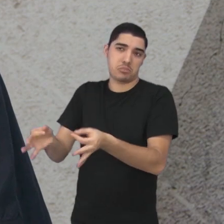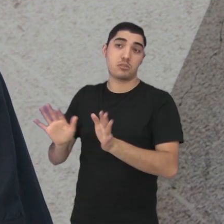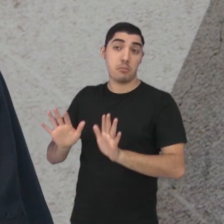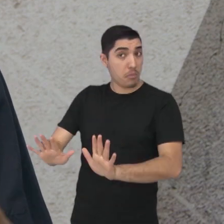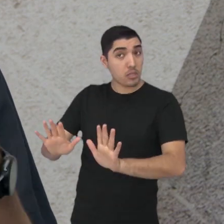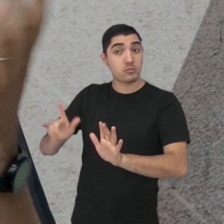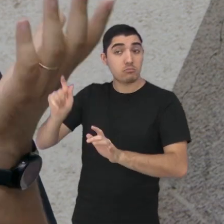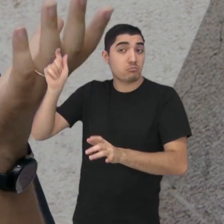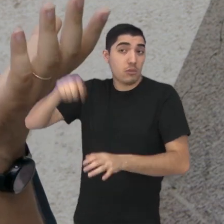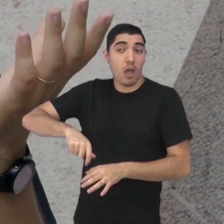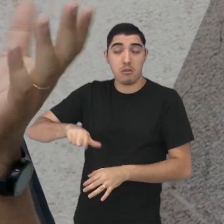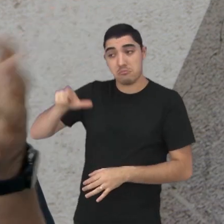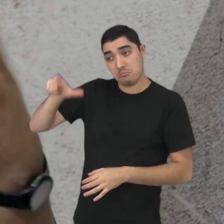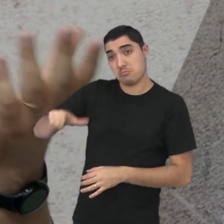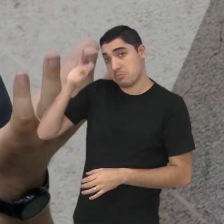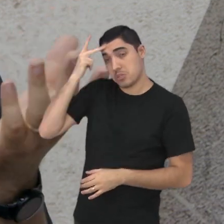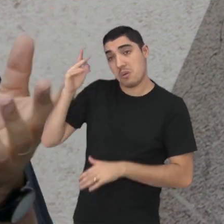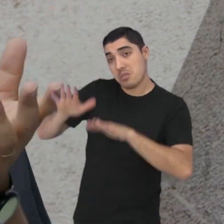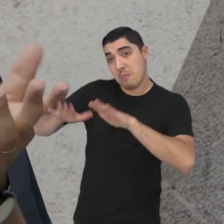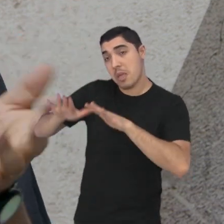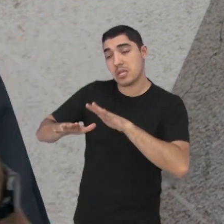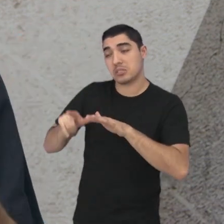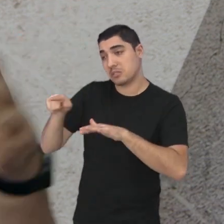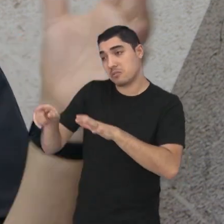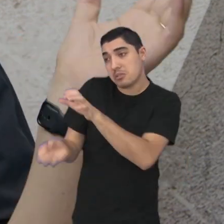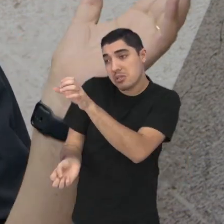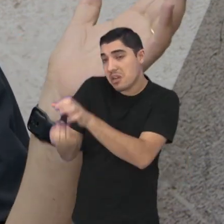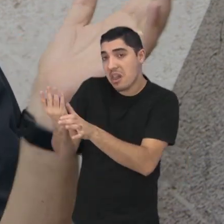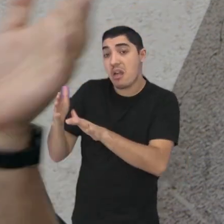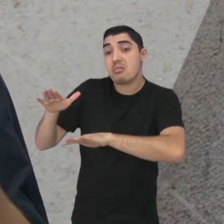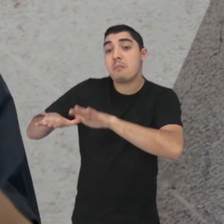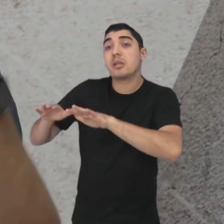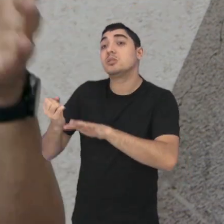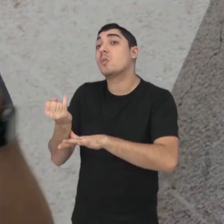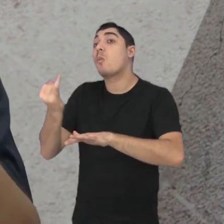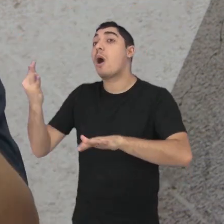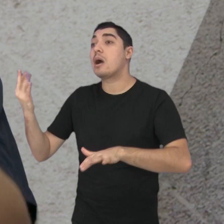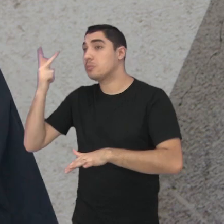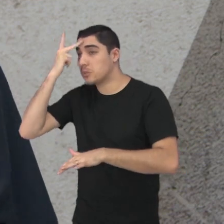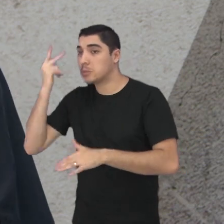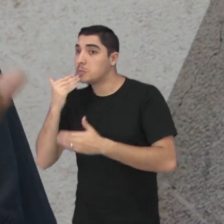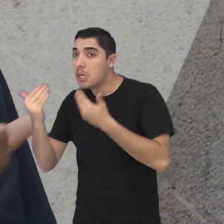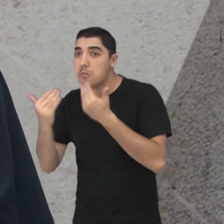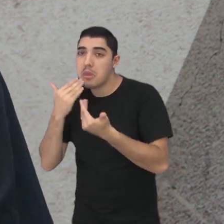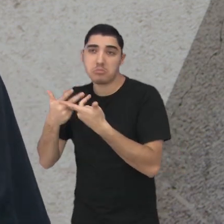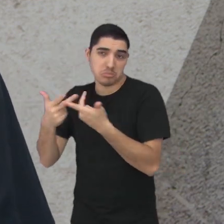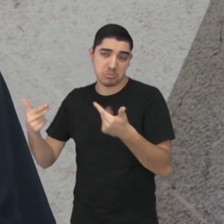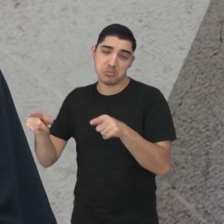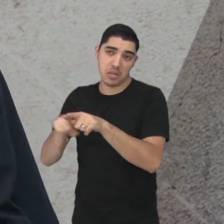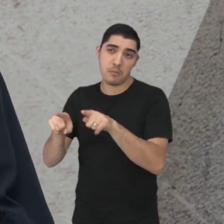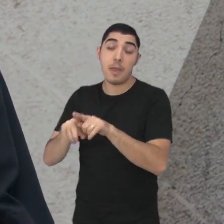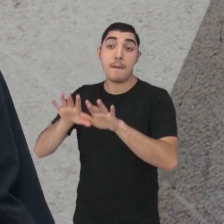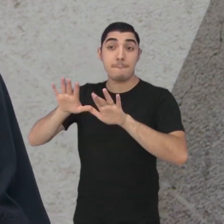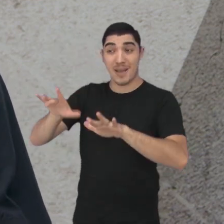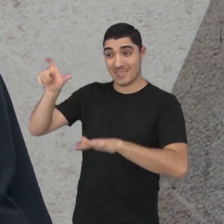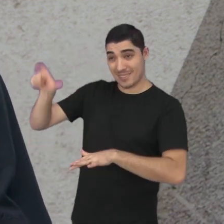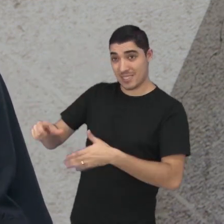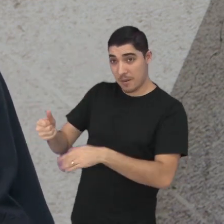assim. Mas você pode, dependendo da demanda, você pode envolver mais profissionais. Mas o profissional que